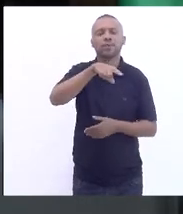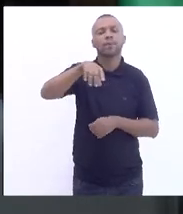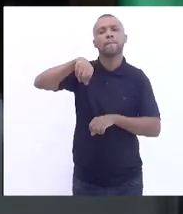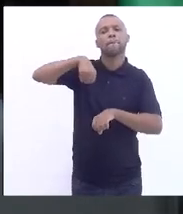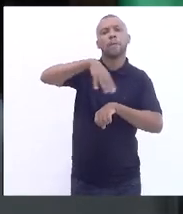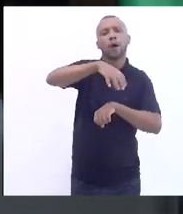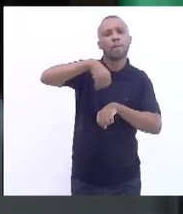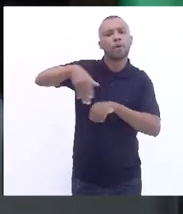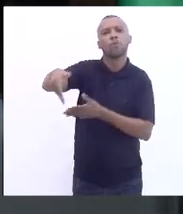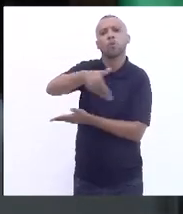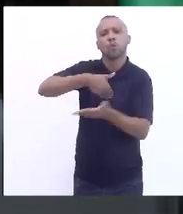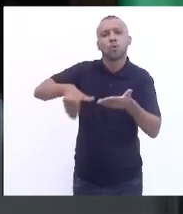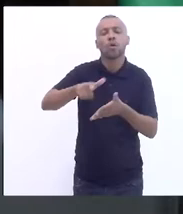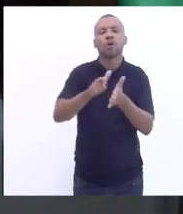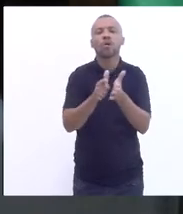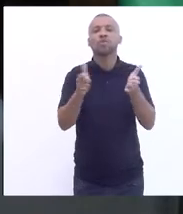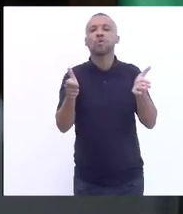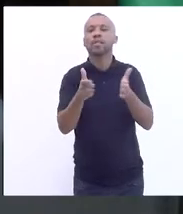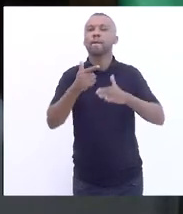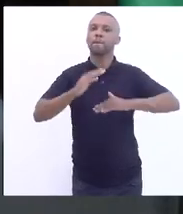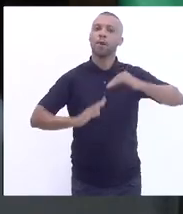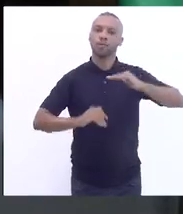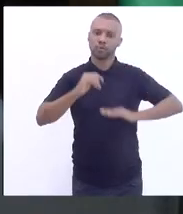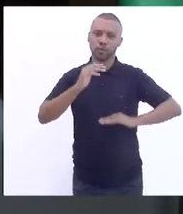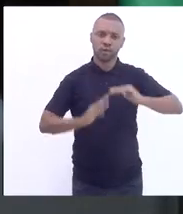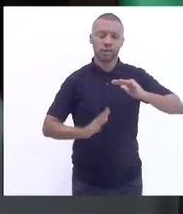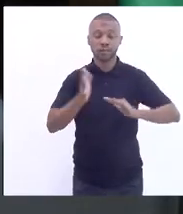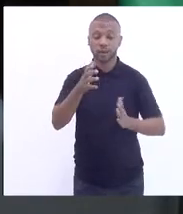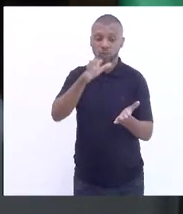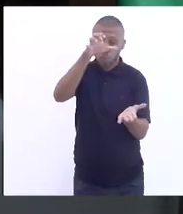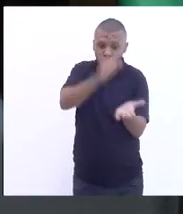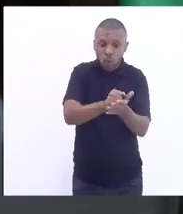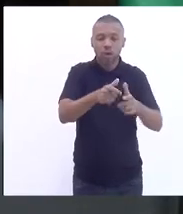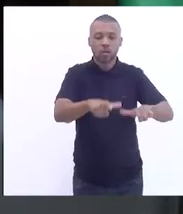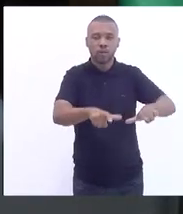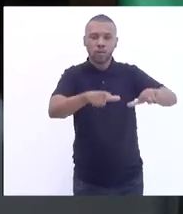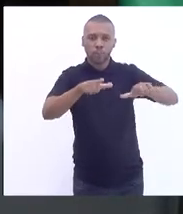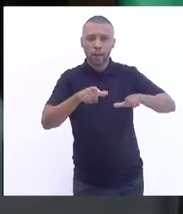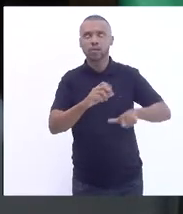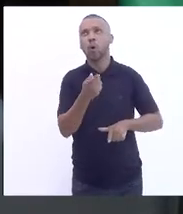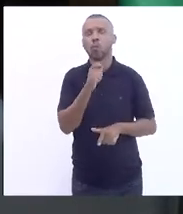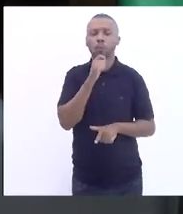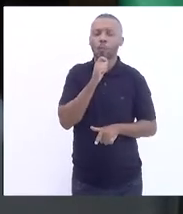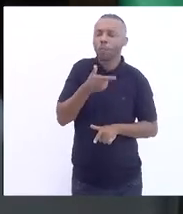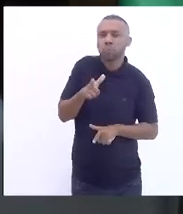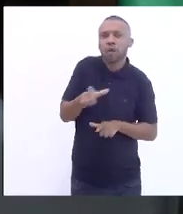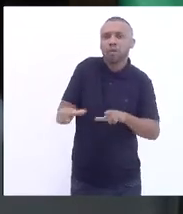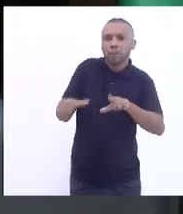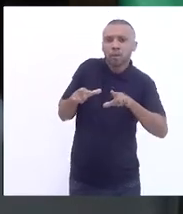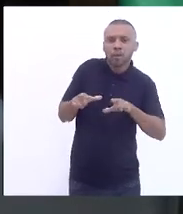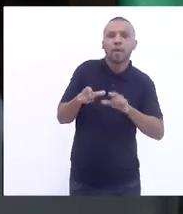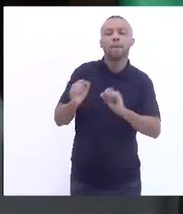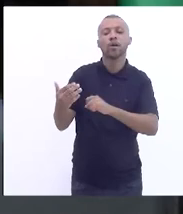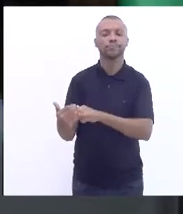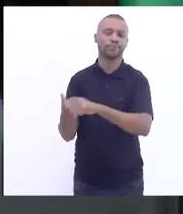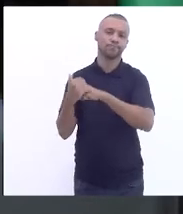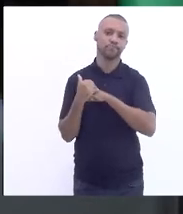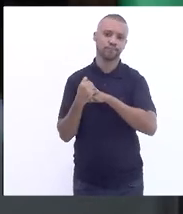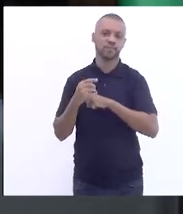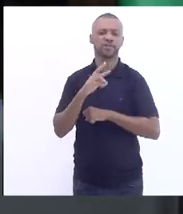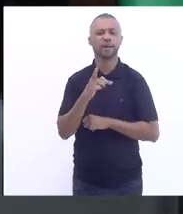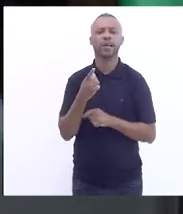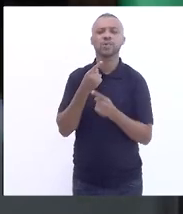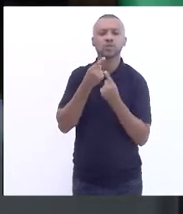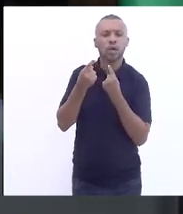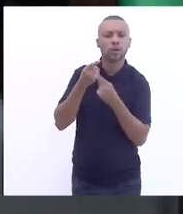populares e comunitário jornalistas registo o diplomado ou não que nos procure que vamos